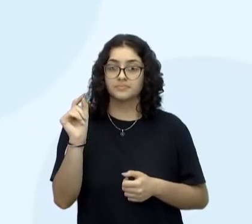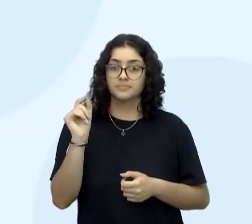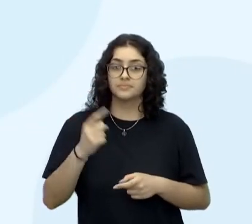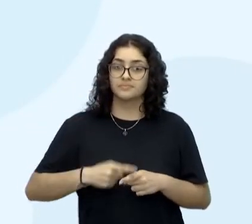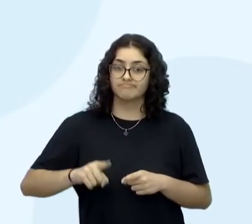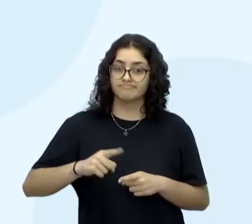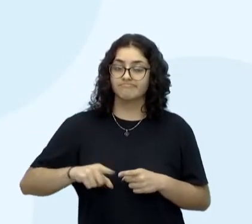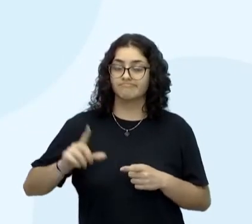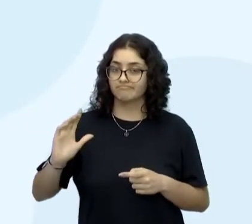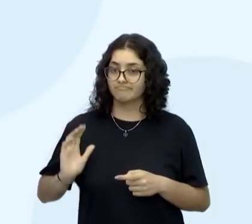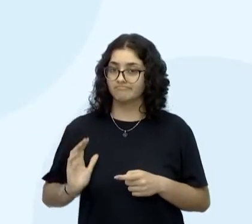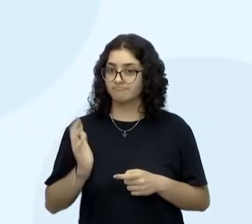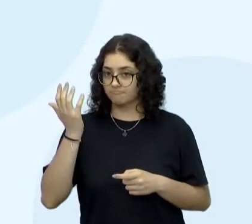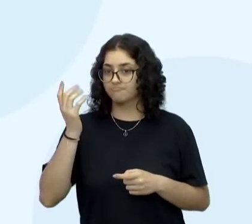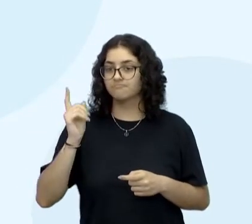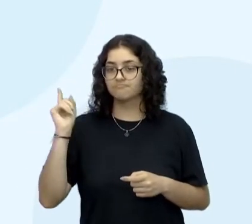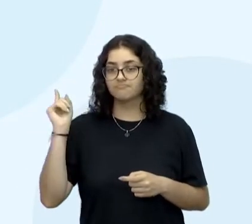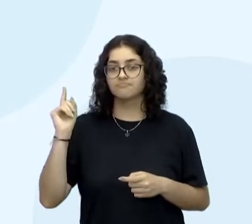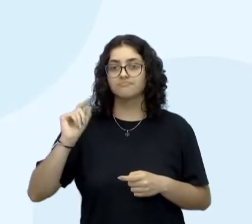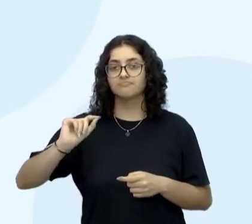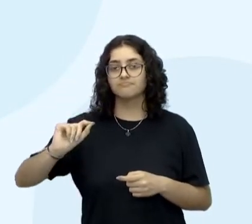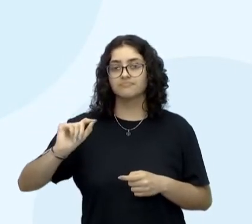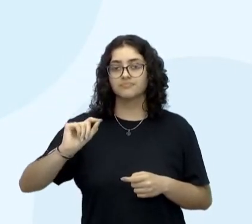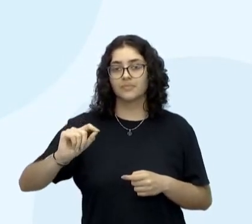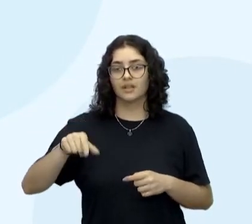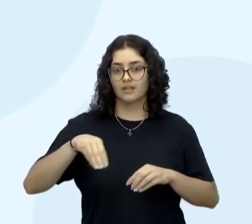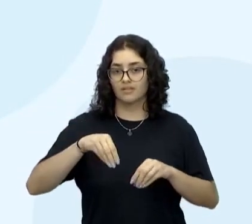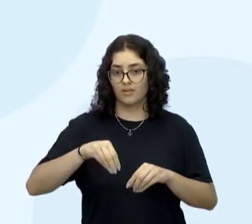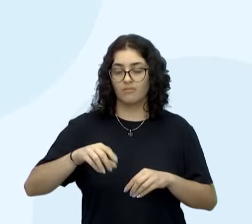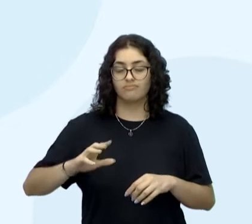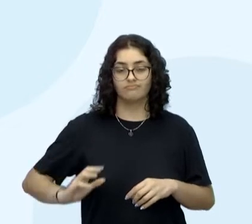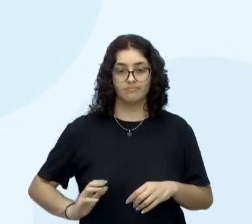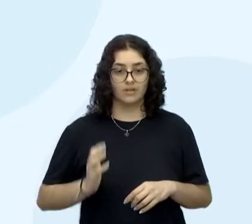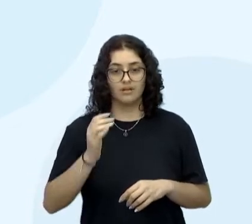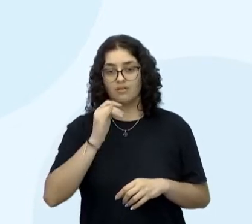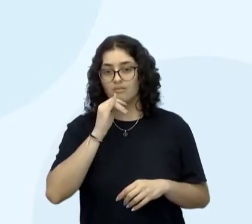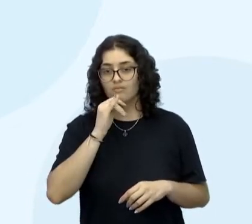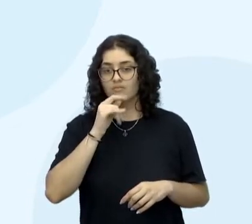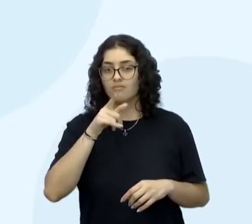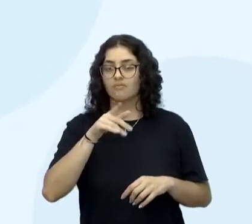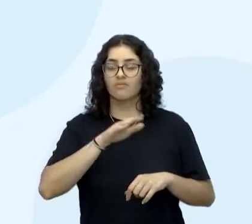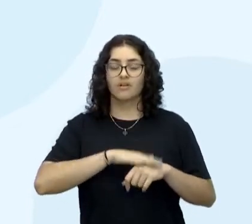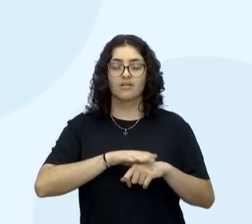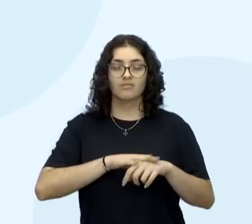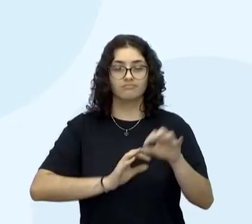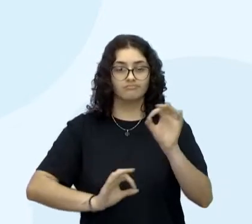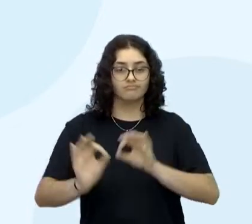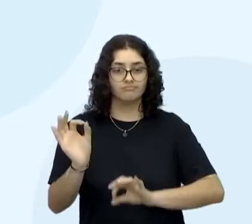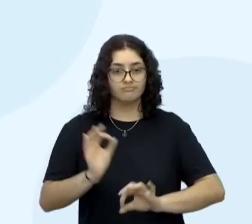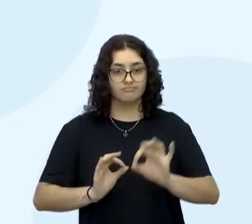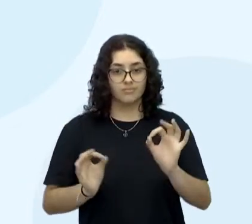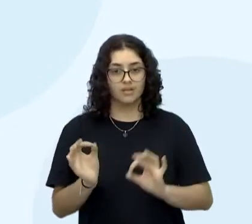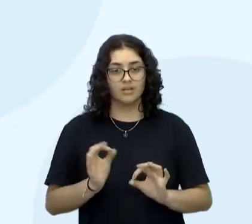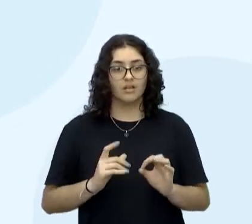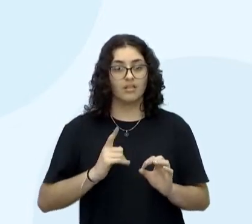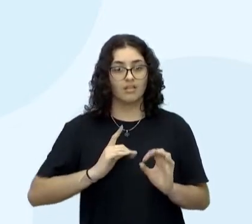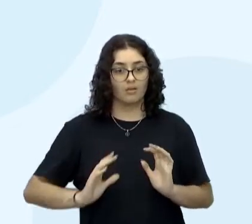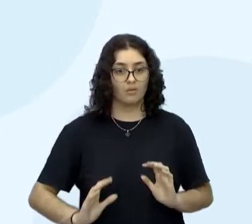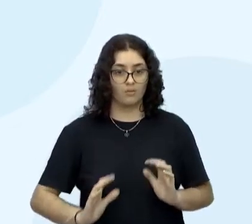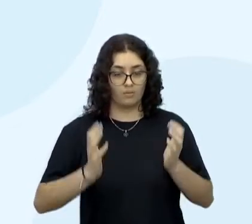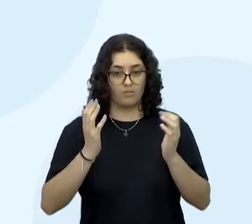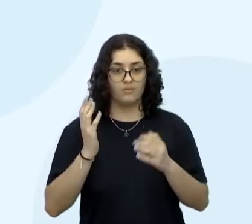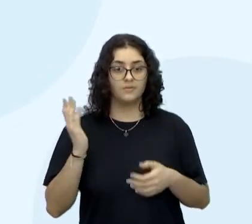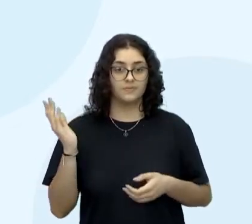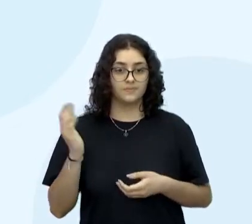que aconteceu em relação ao solo, né? Quando a gente não faz aquela cobertura do solo, alguns desastres que